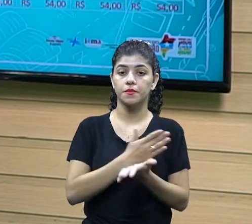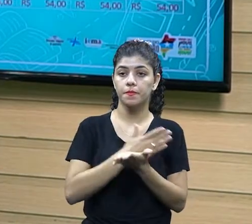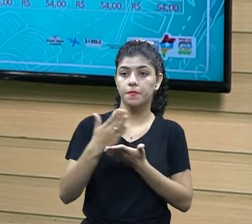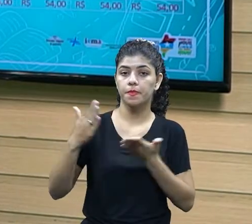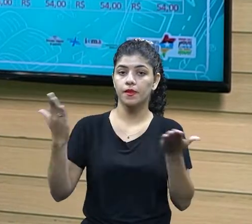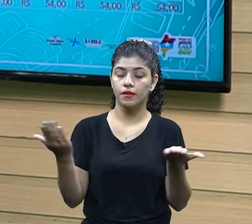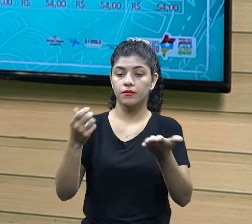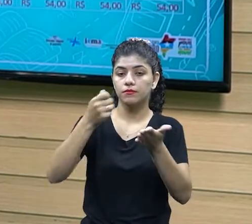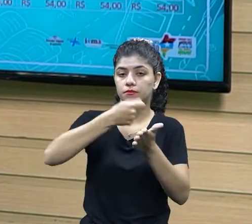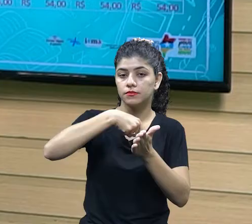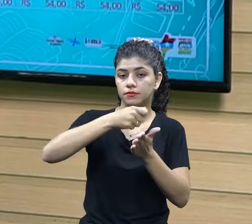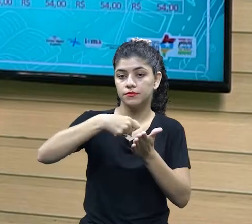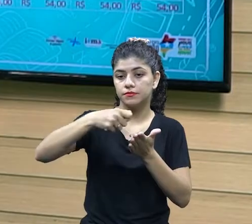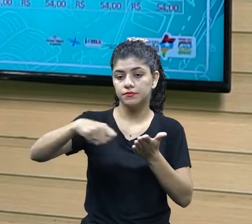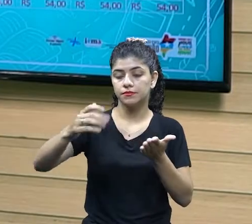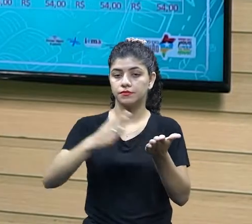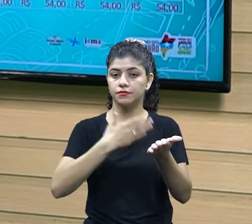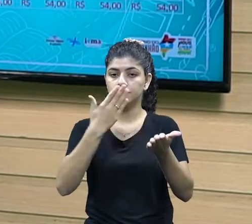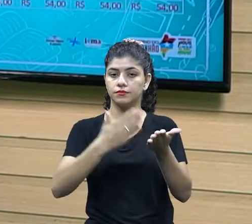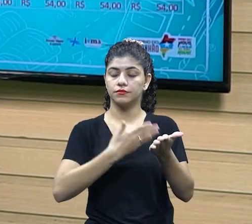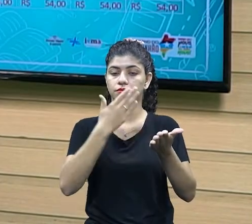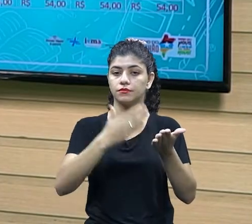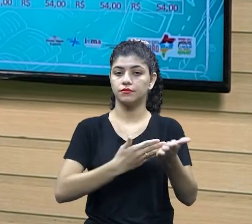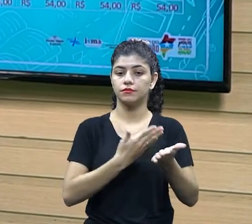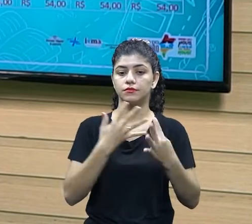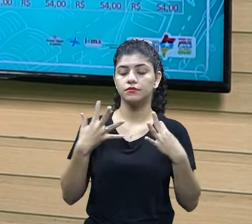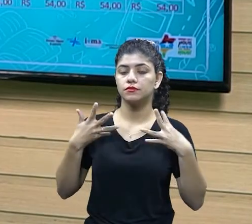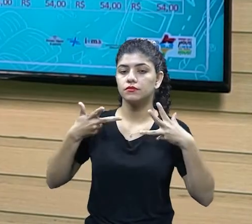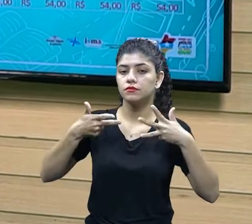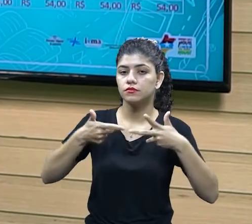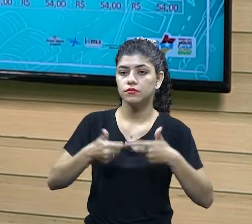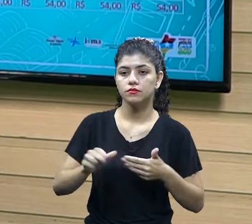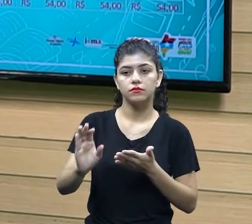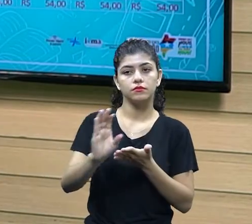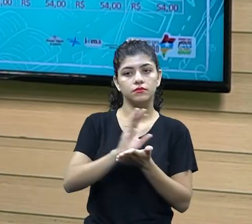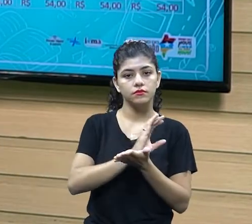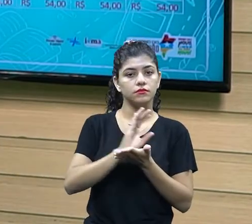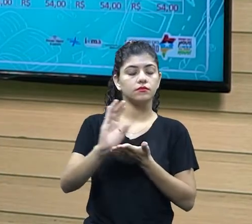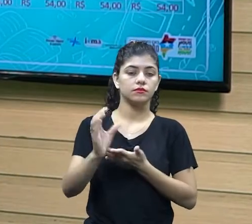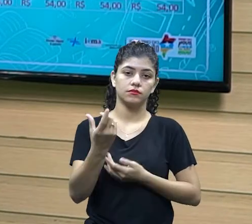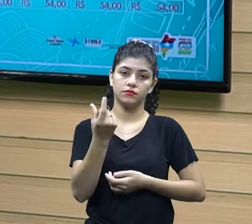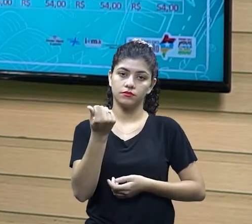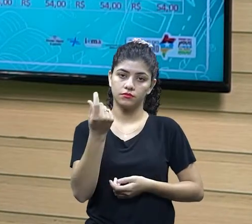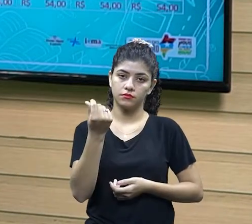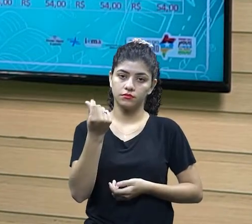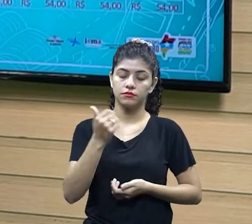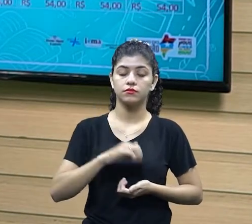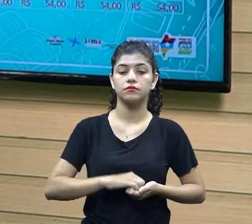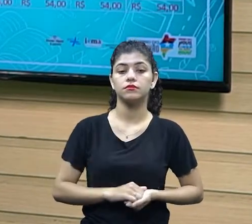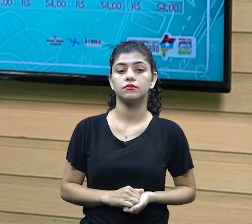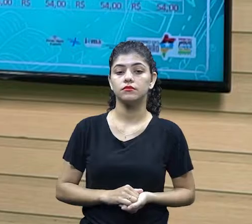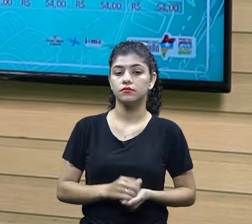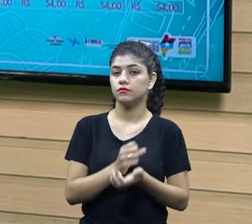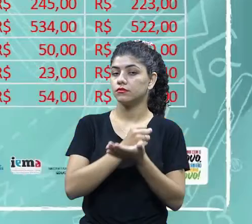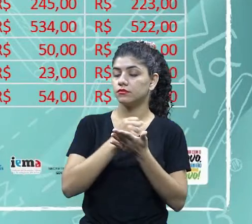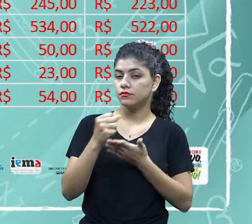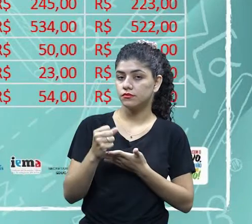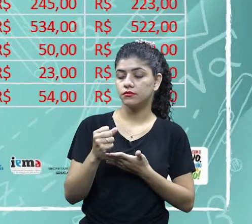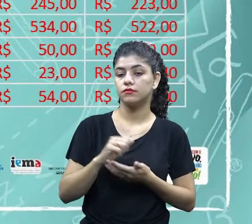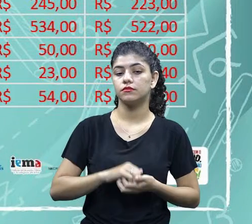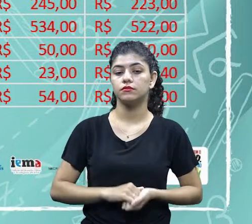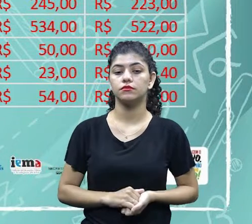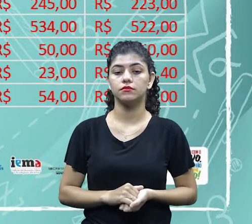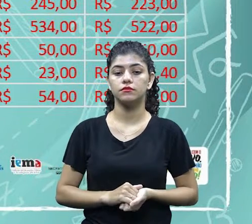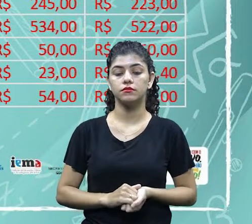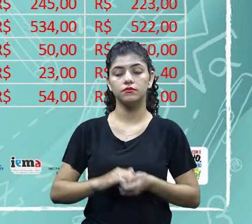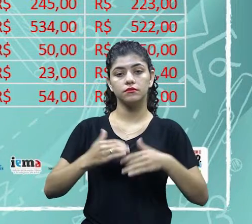anotar num caderno todas as entradas e saídas de dinheiro que passavam pela sua mão.